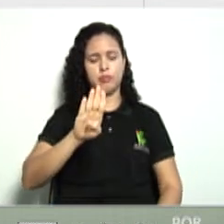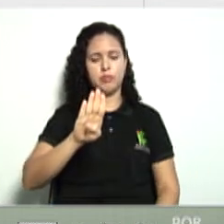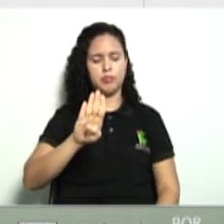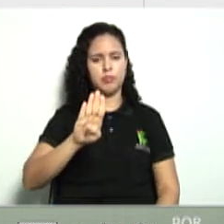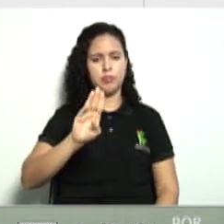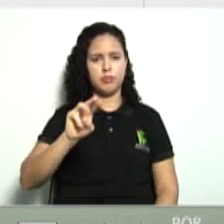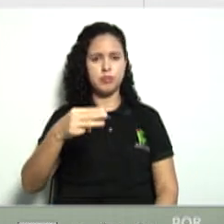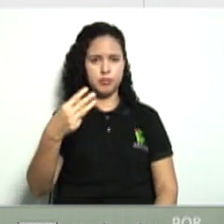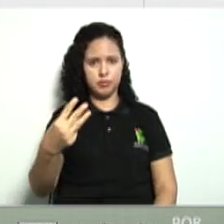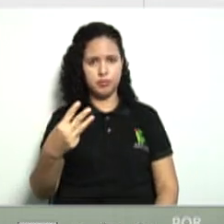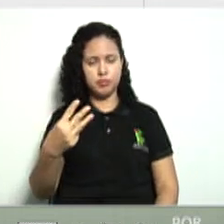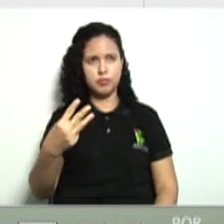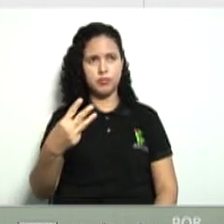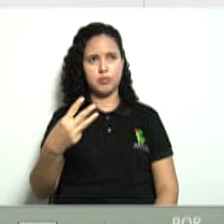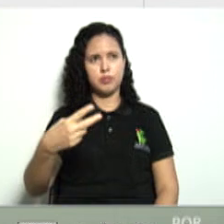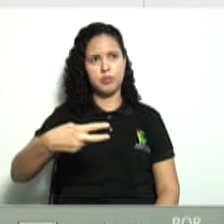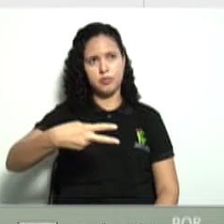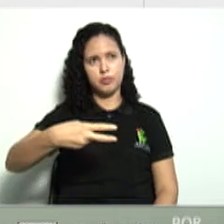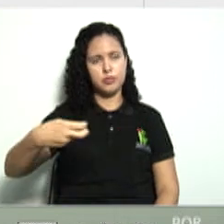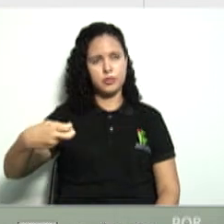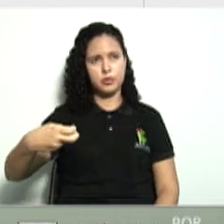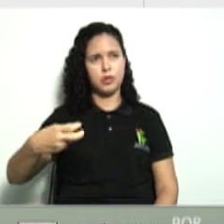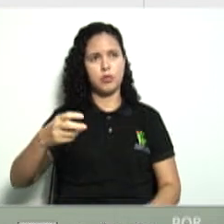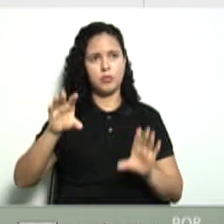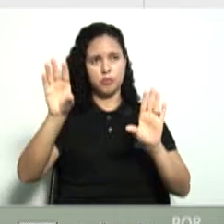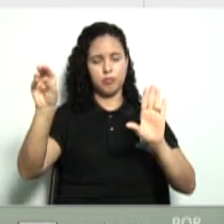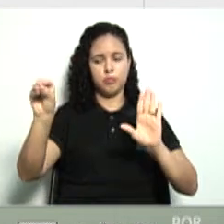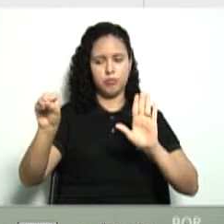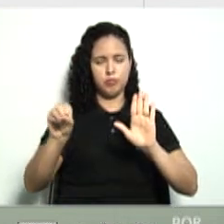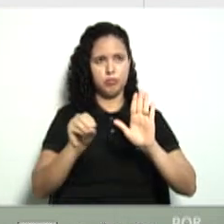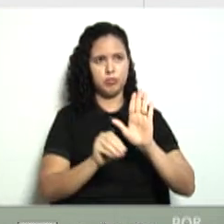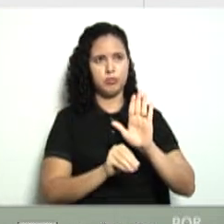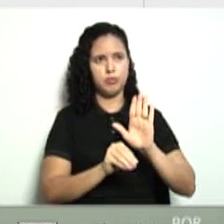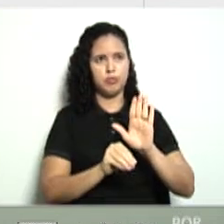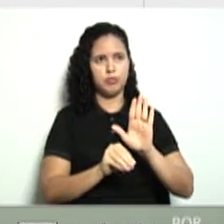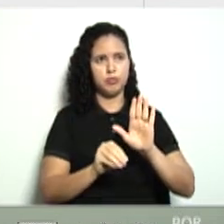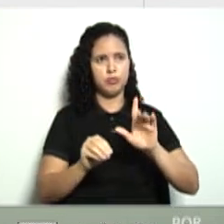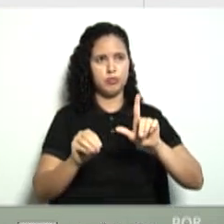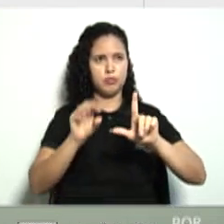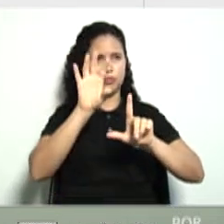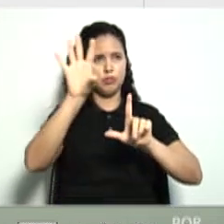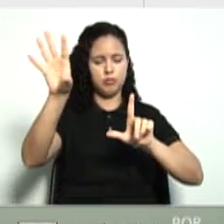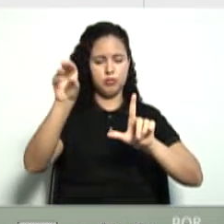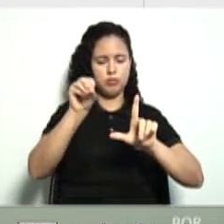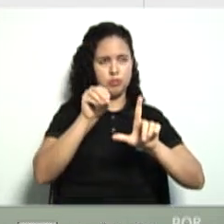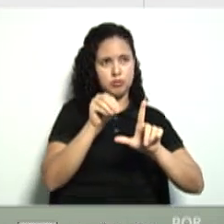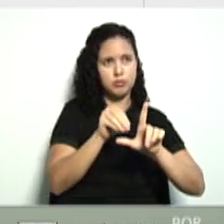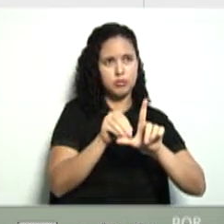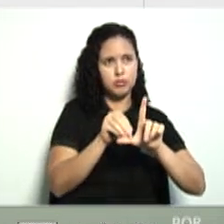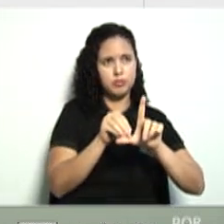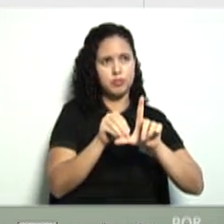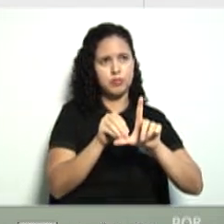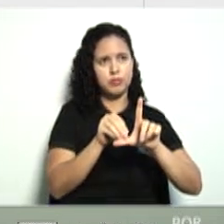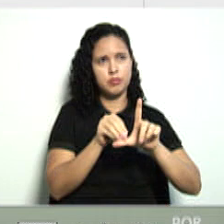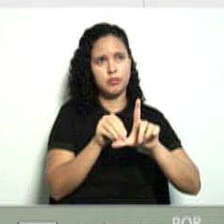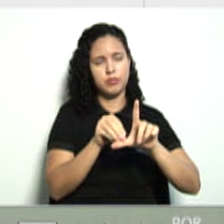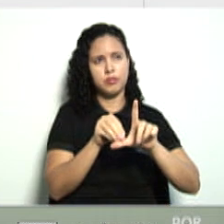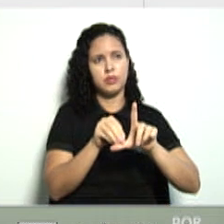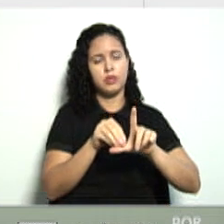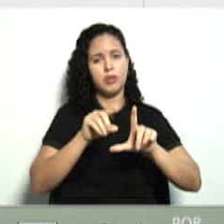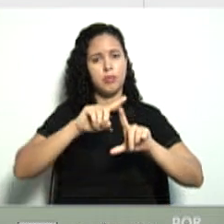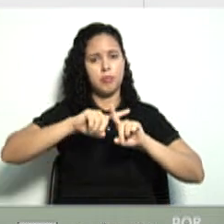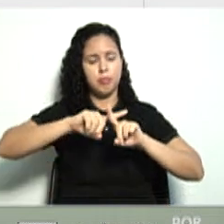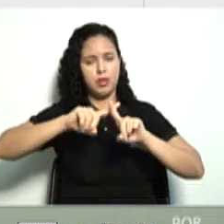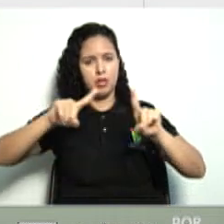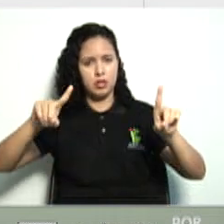posição 3 também. Vai movimentar aquilo ali para um outro local, o que você vai estar fazendo? Ó, mudou só a localização.